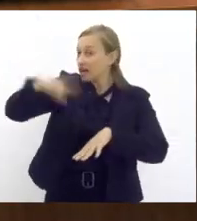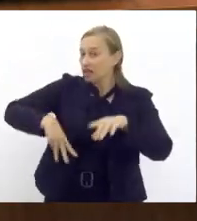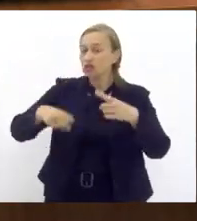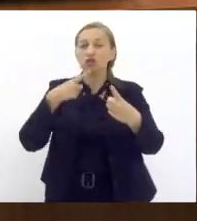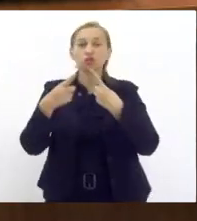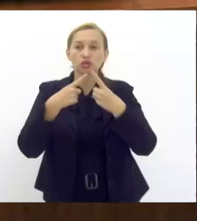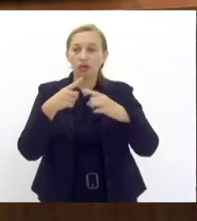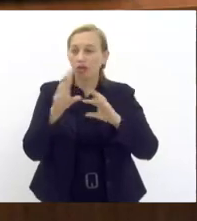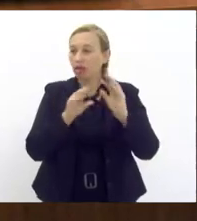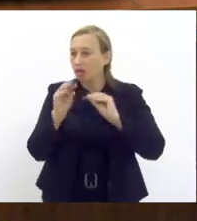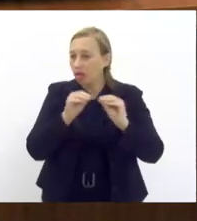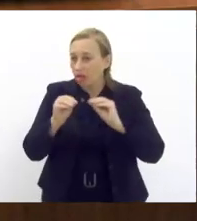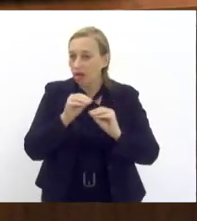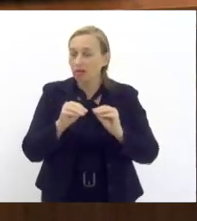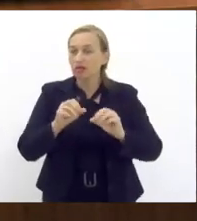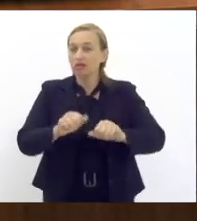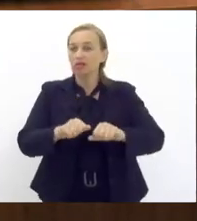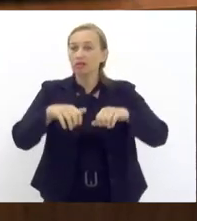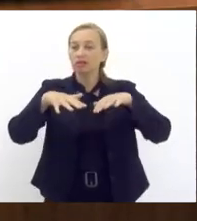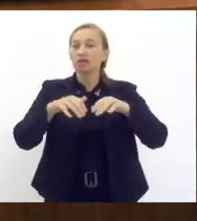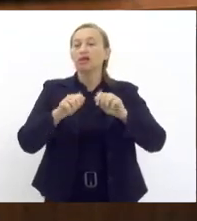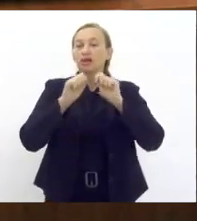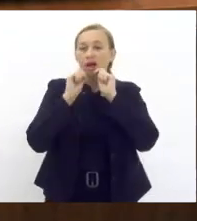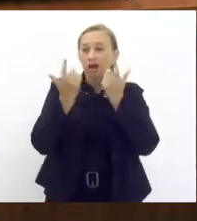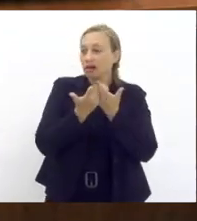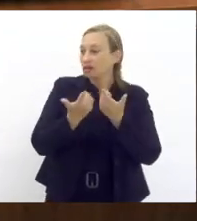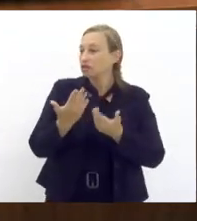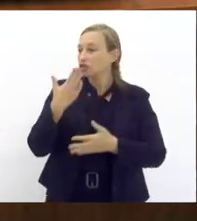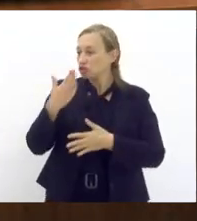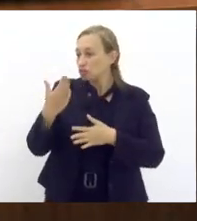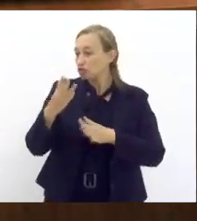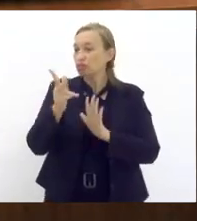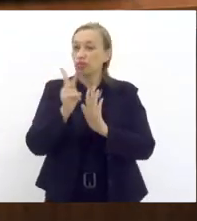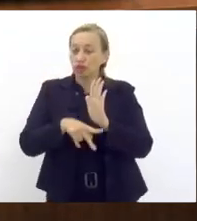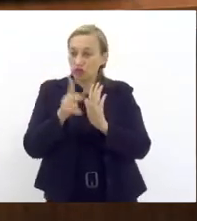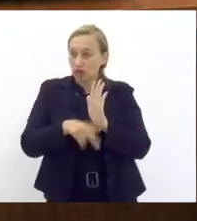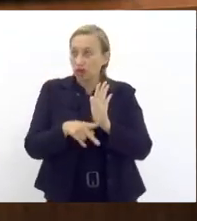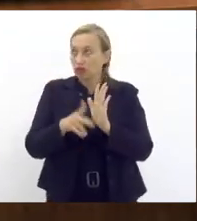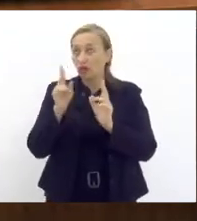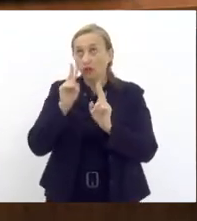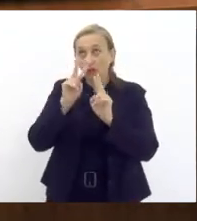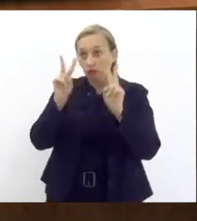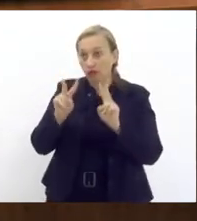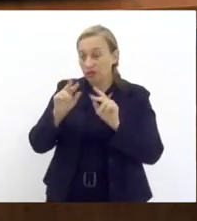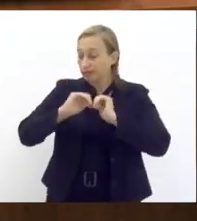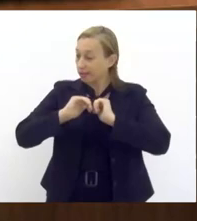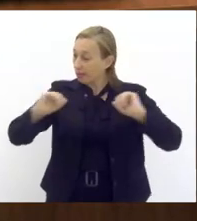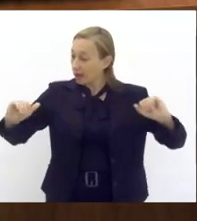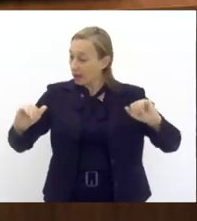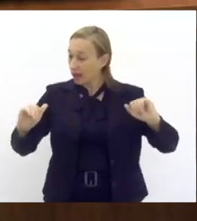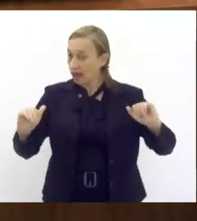balbúrdia, a baderna, no plenário da Assembleia, com esse tipo de projeto absolutamente inócuo, que só visa separar os